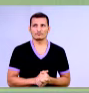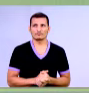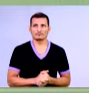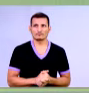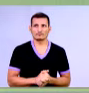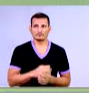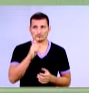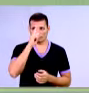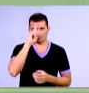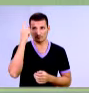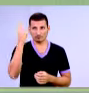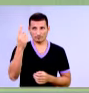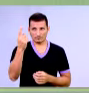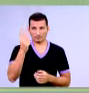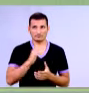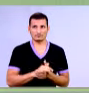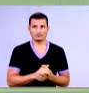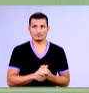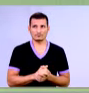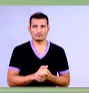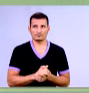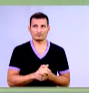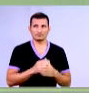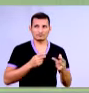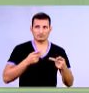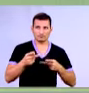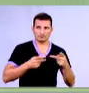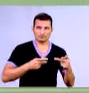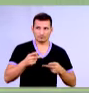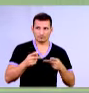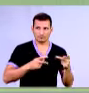A elaboração e a execução de projetos